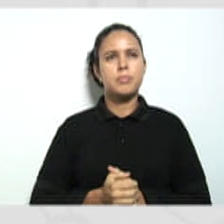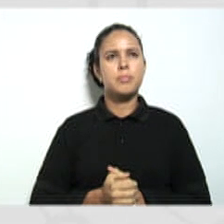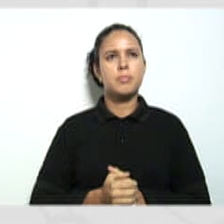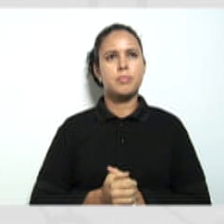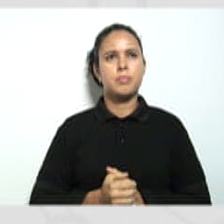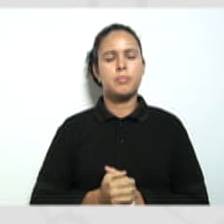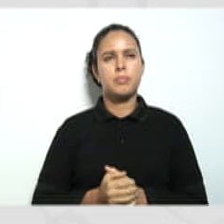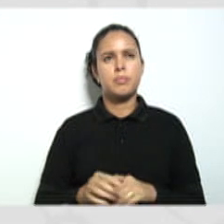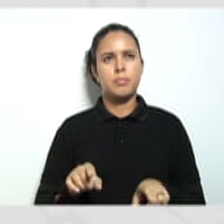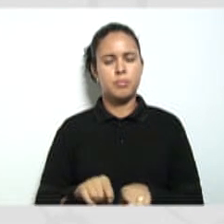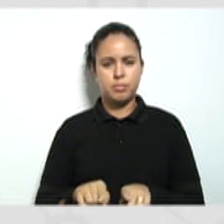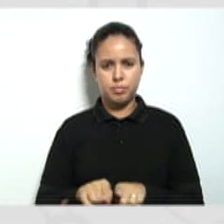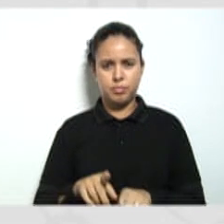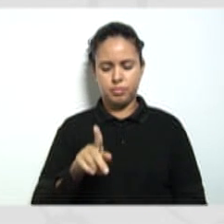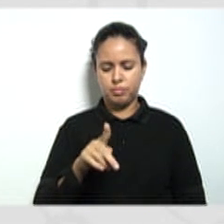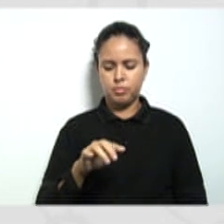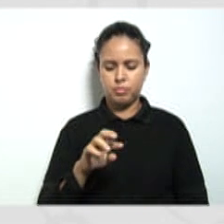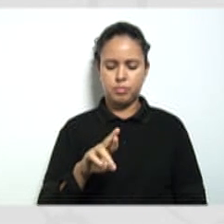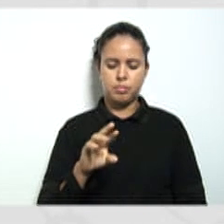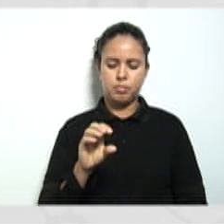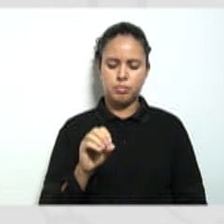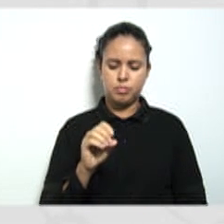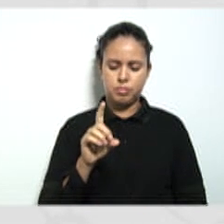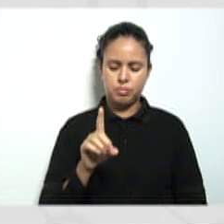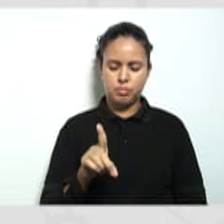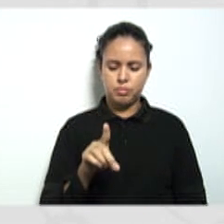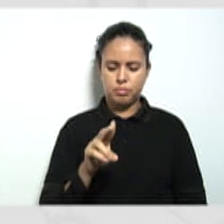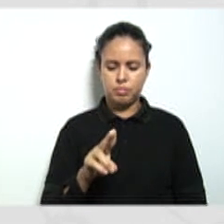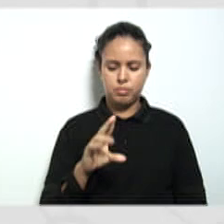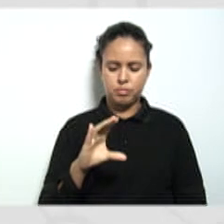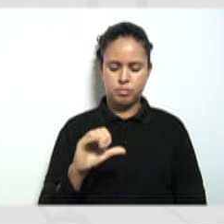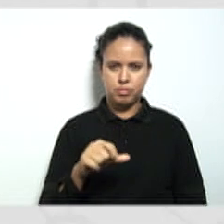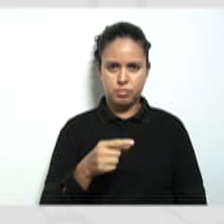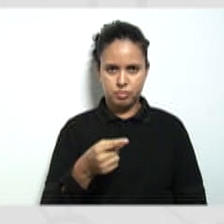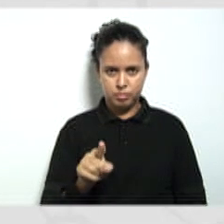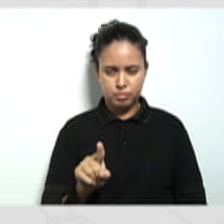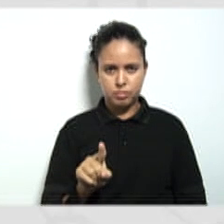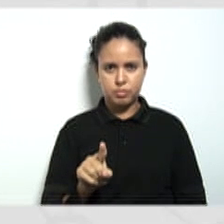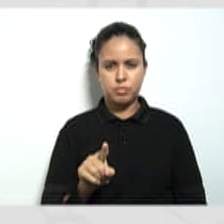Sim. Produção, deixa eu botar aqui para trás, de produção.